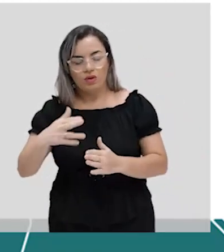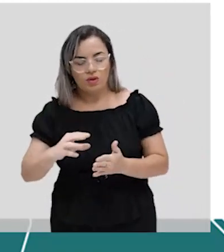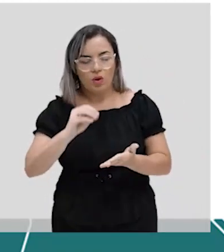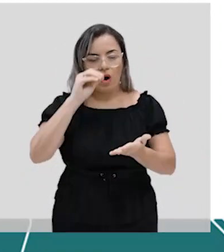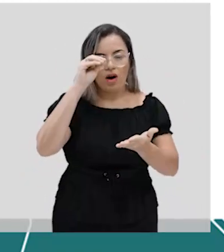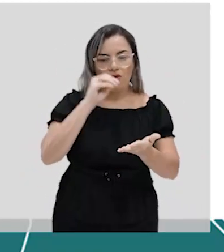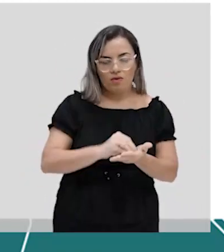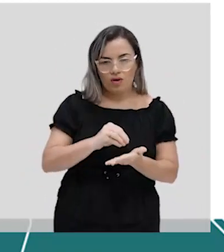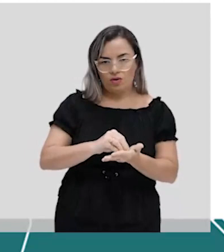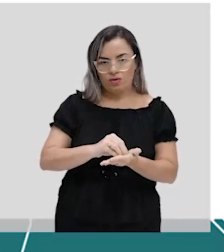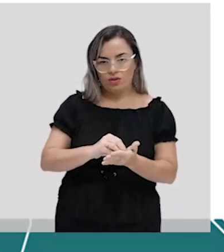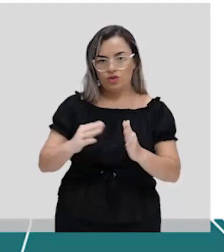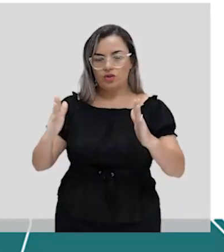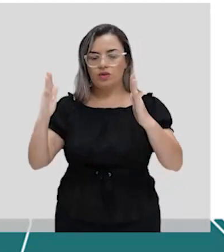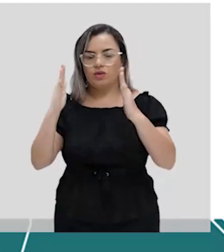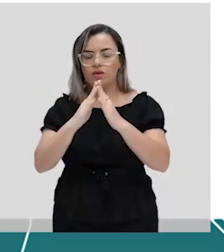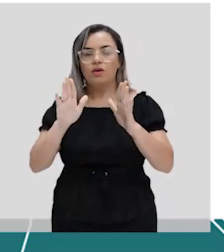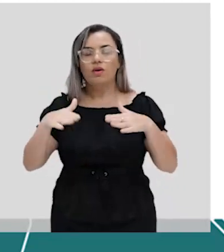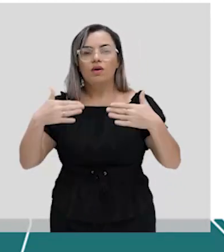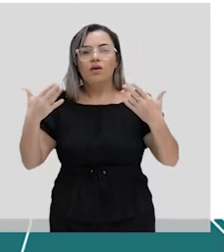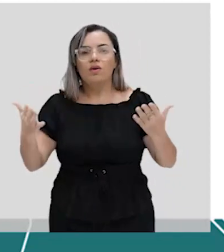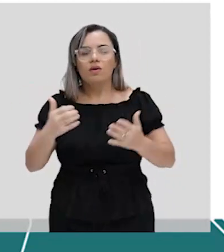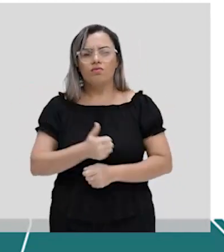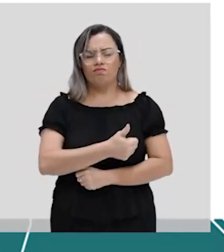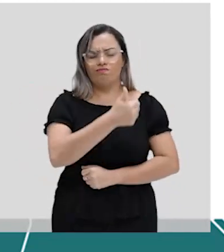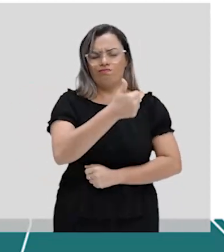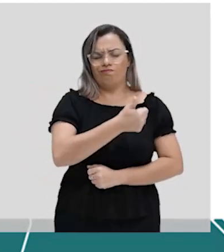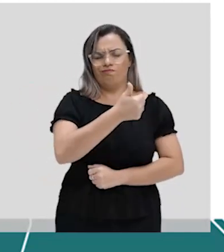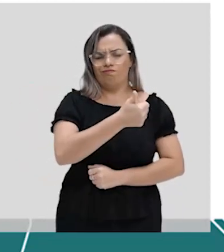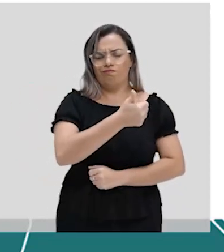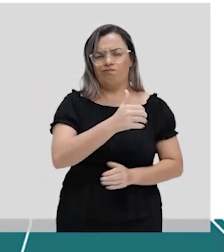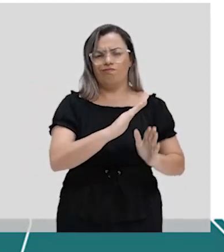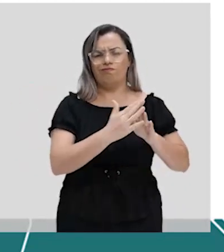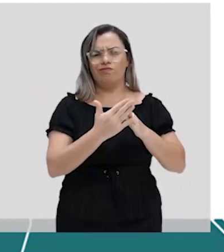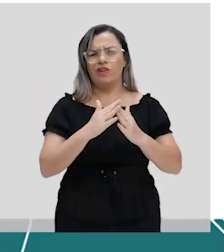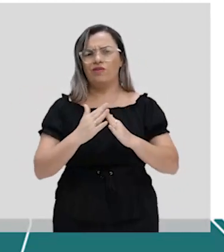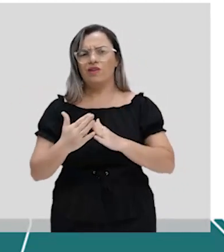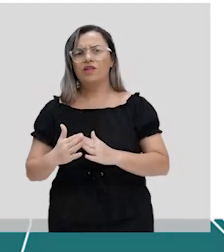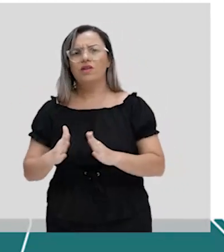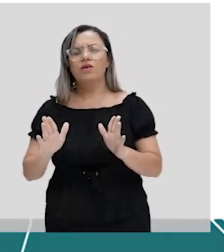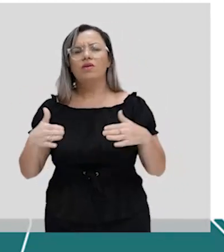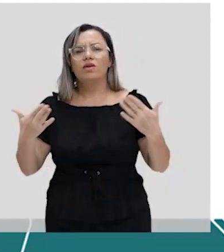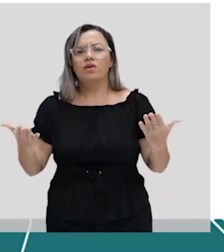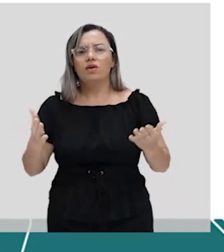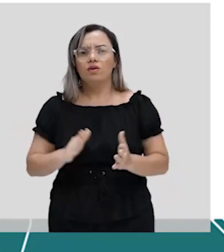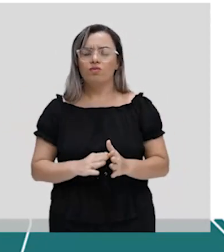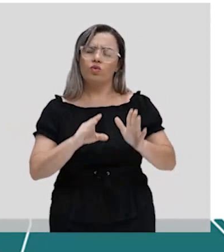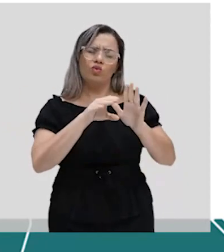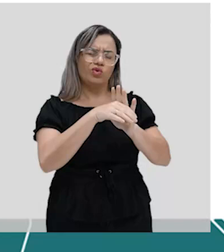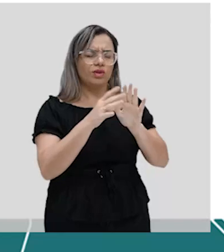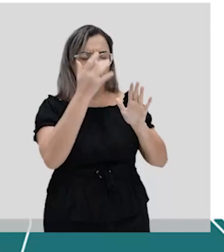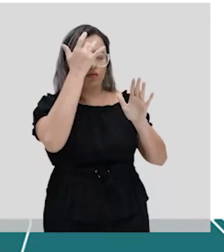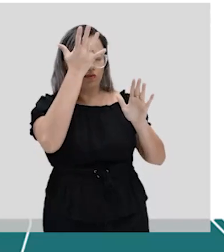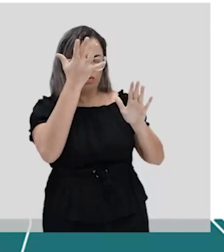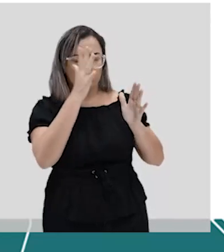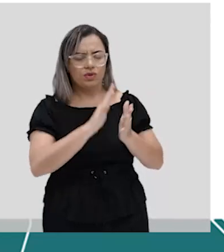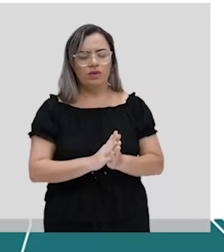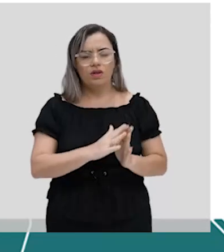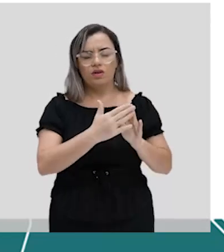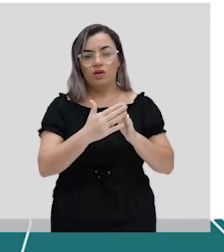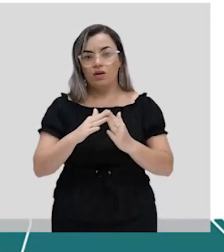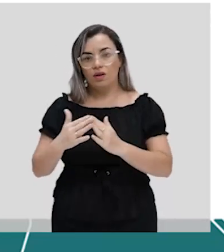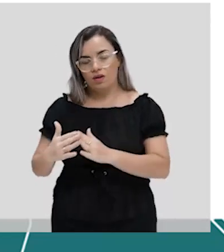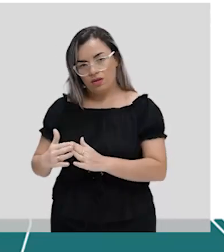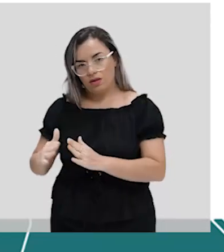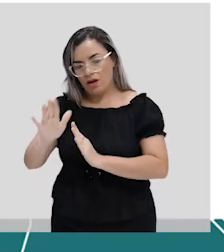déficit habitacional. Tá? Marcos, o que é primeiramente essa dita favela? Me dá um conceito fácil. Gente, favela nada mais